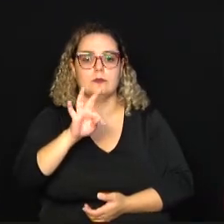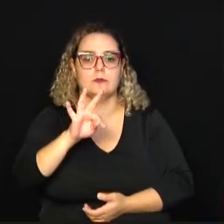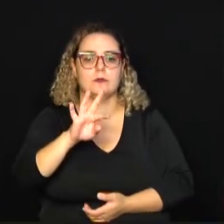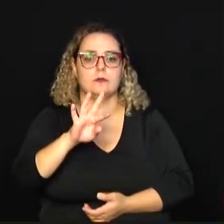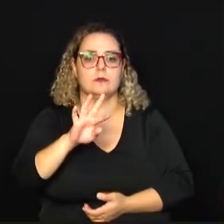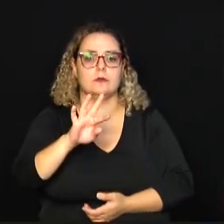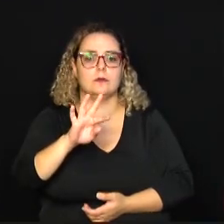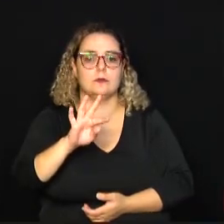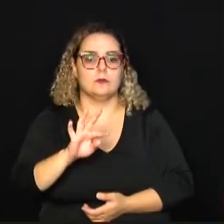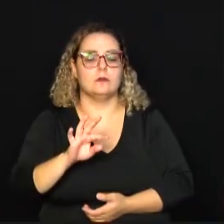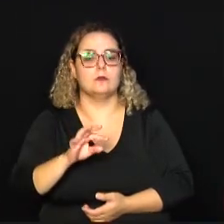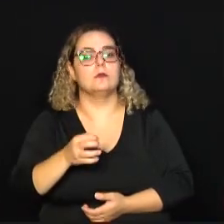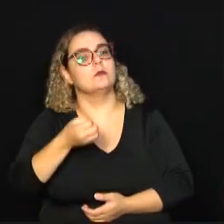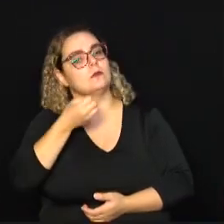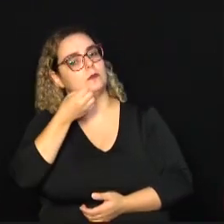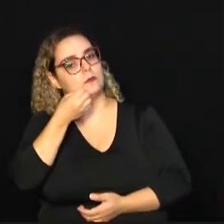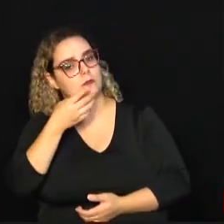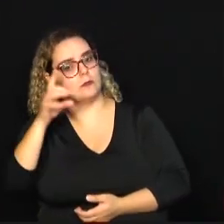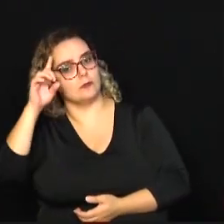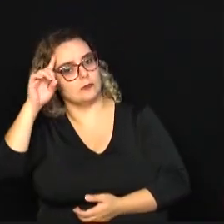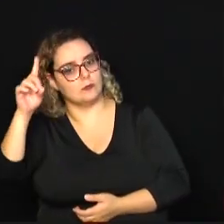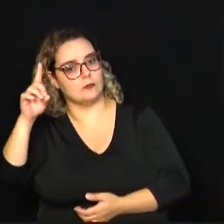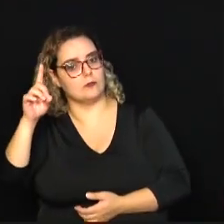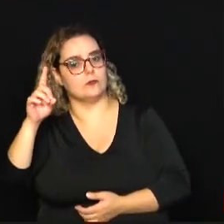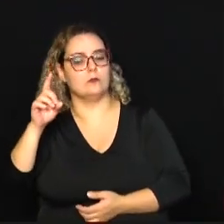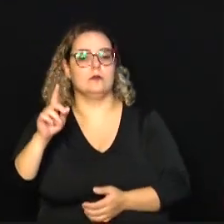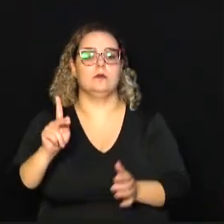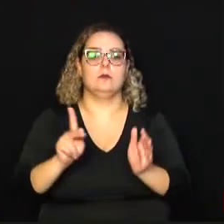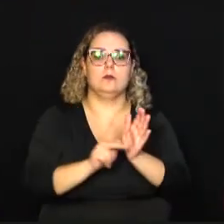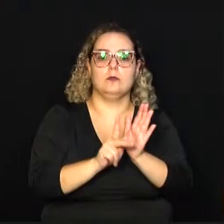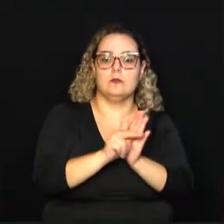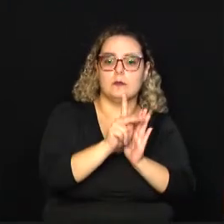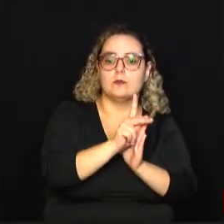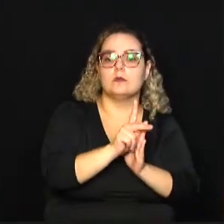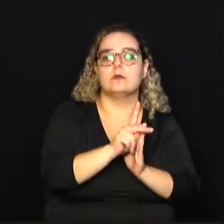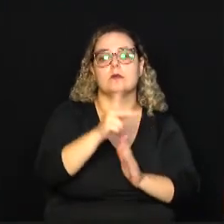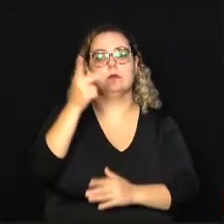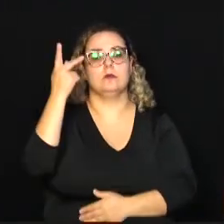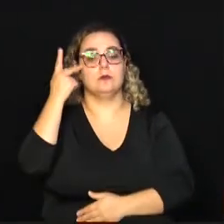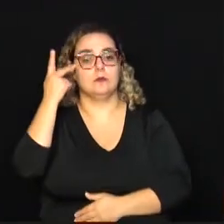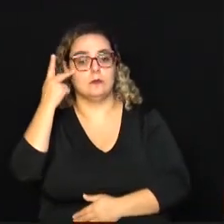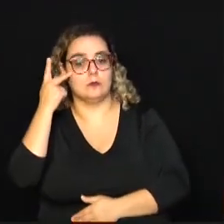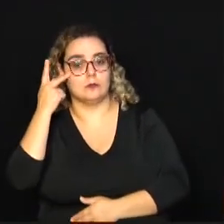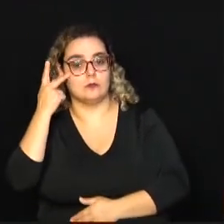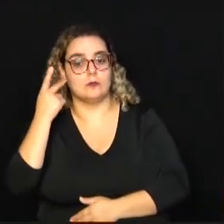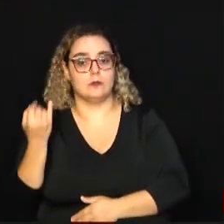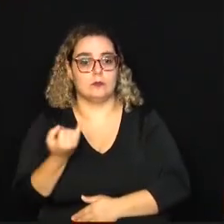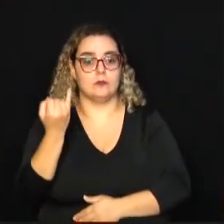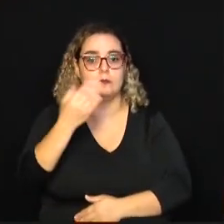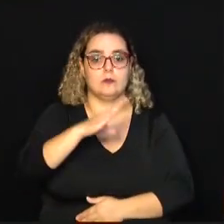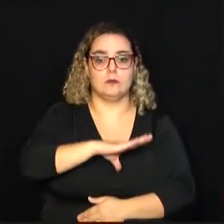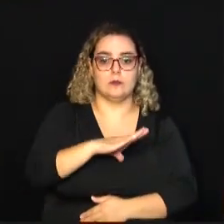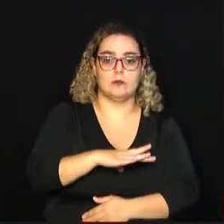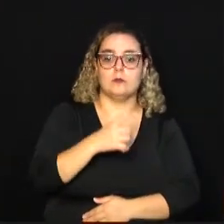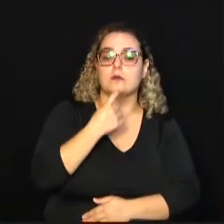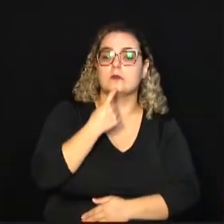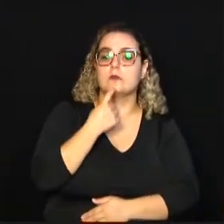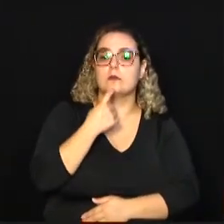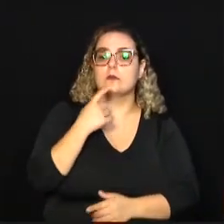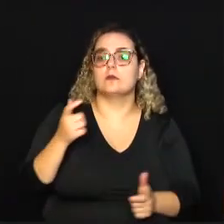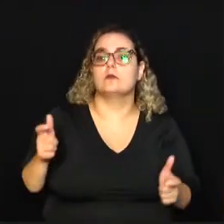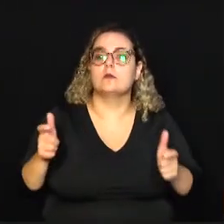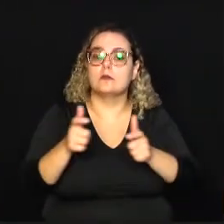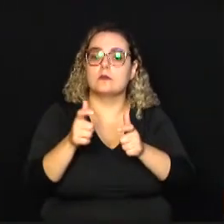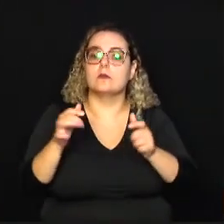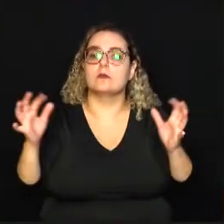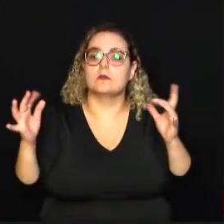dia, as medidas do Plano São Paulo têm muitos segmentos tido como essencial. Campinas poderia restringir mais a circulação de